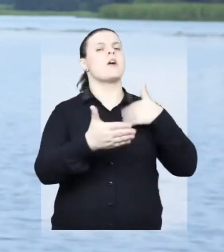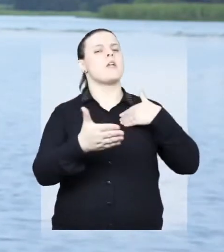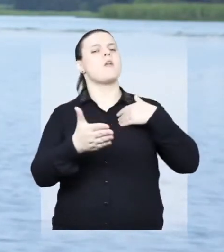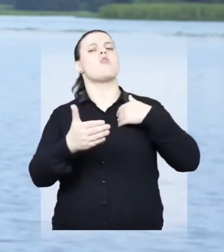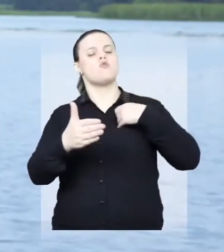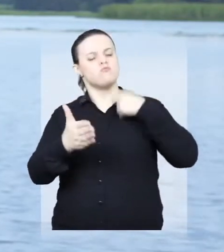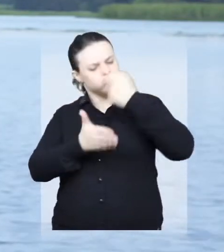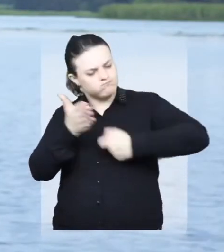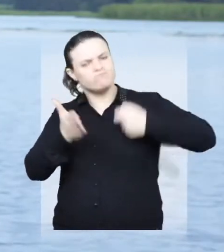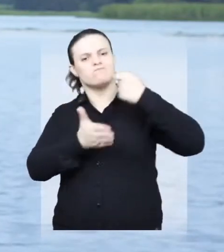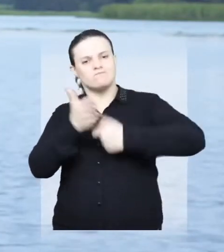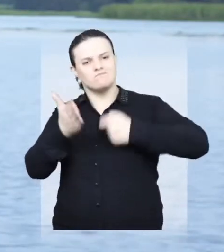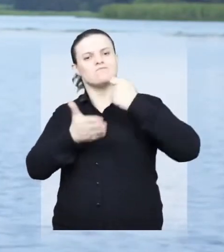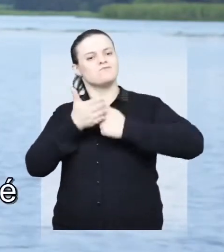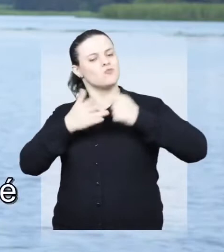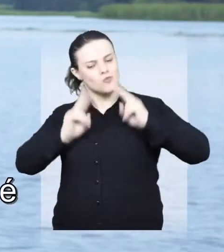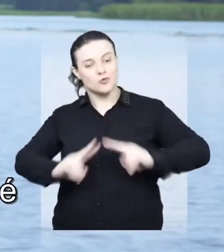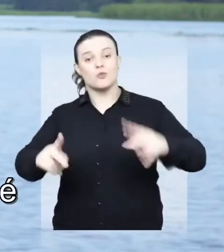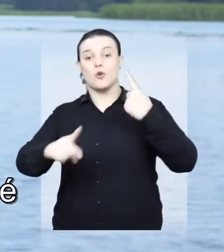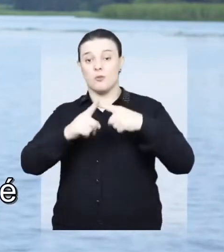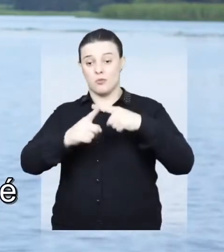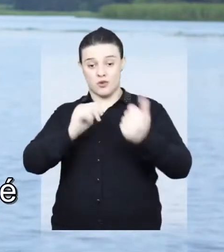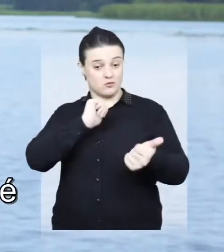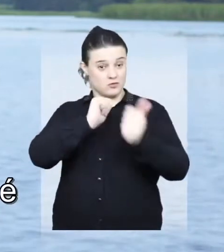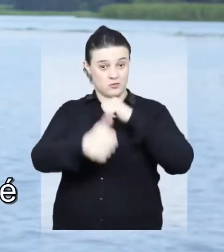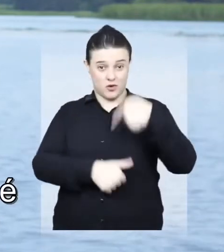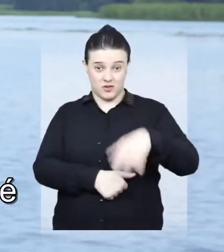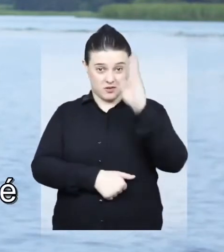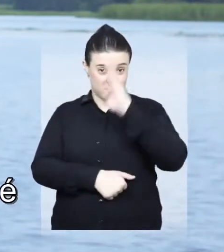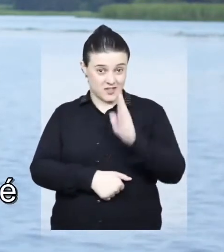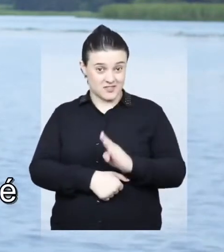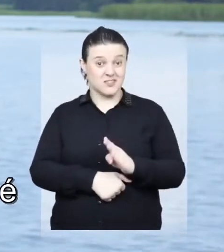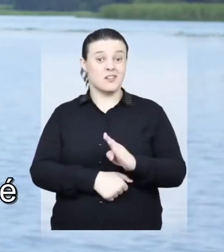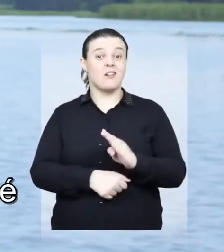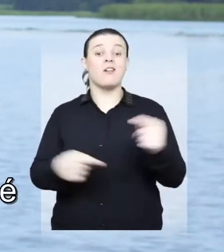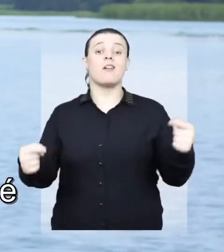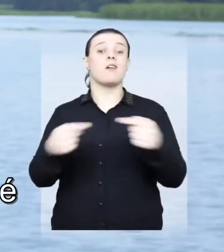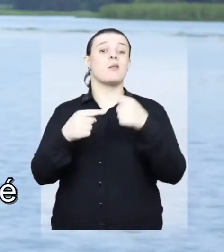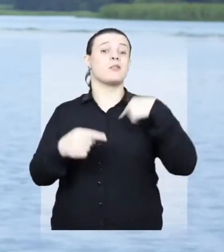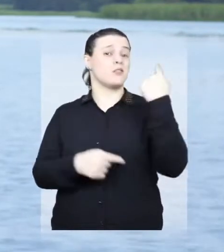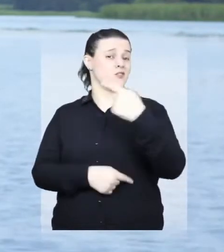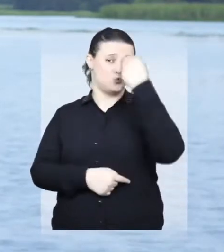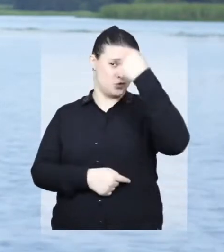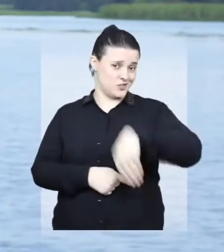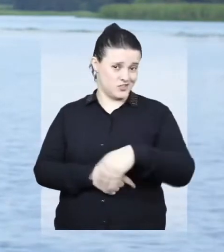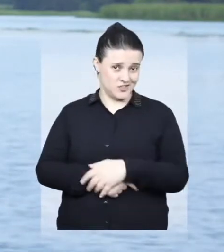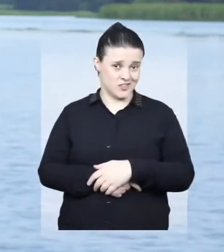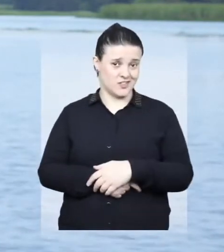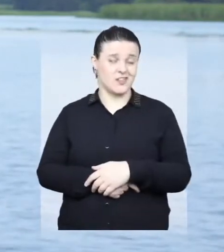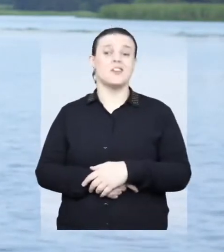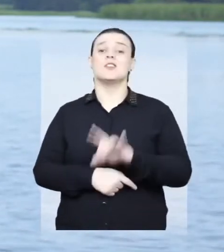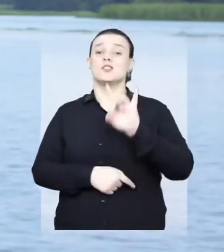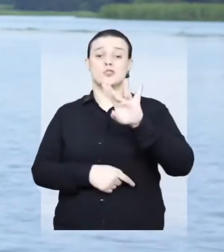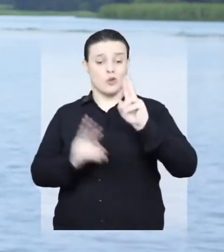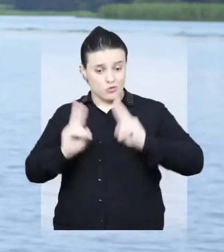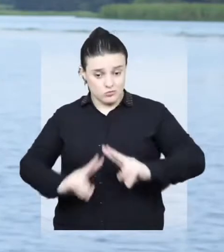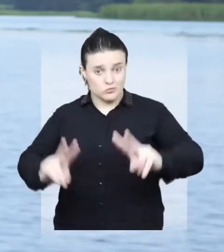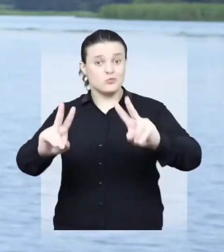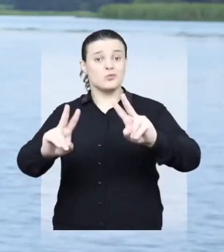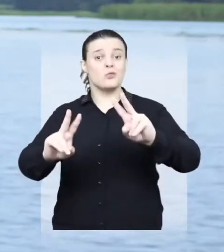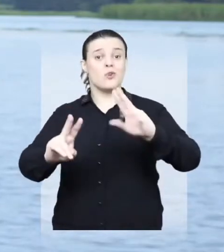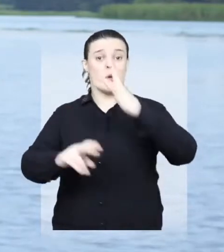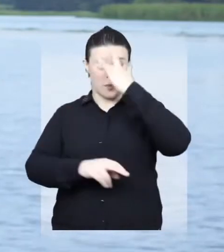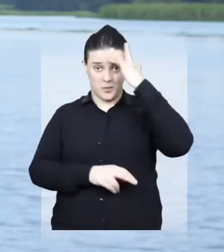do esporte, porque o esporte, na verdade, no Brasil é feito para a gente desistir, né? Então, só continua